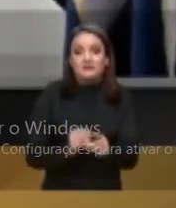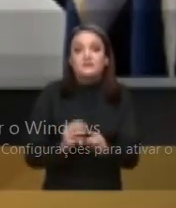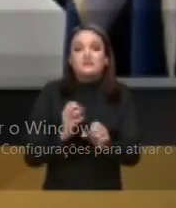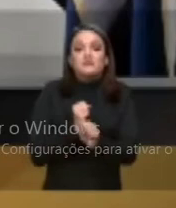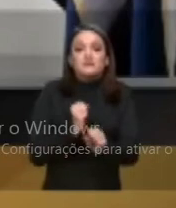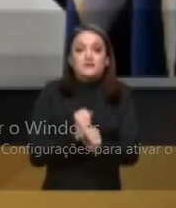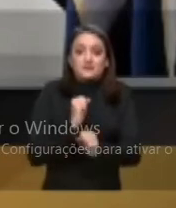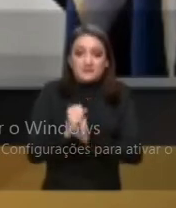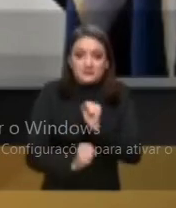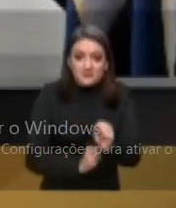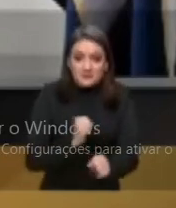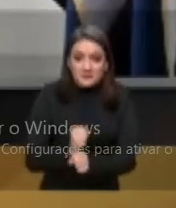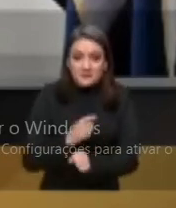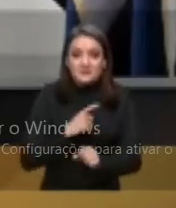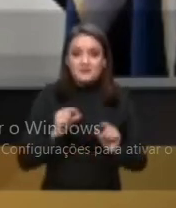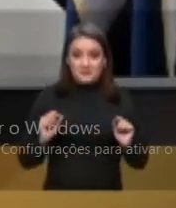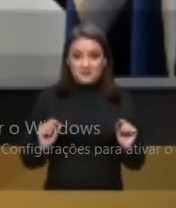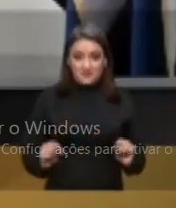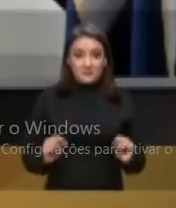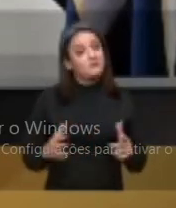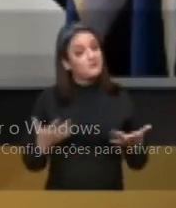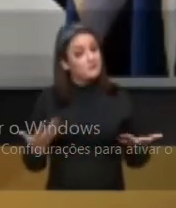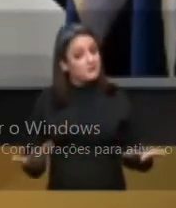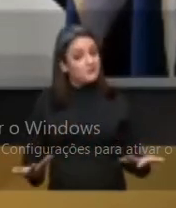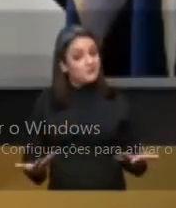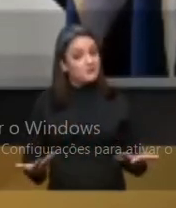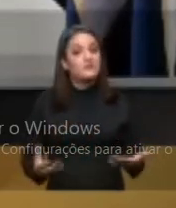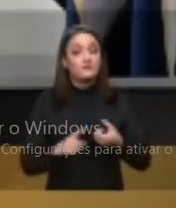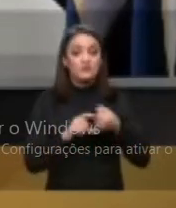projeto de lei do orçamento anual ou aos